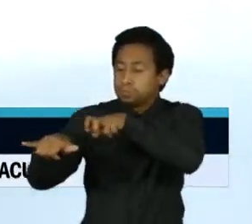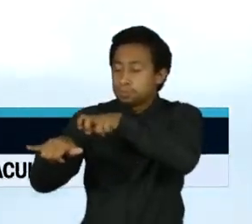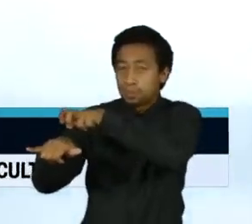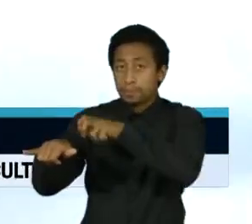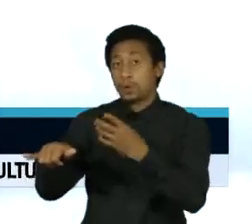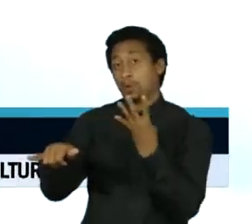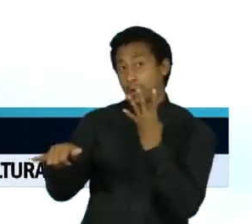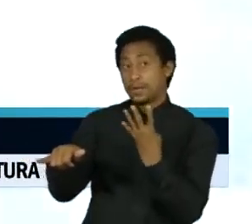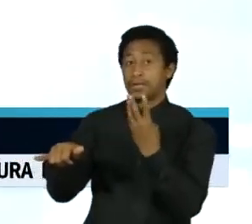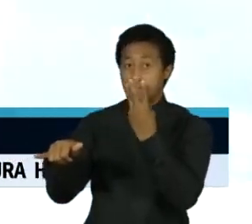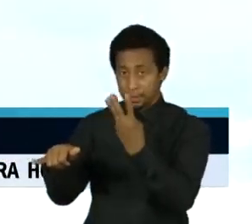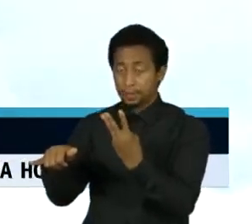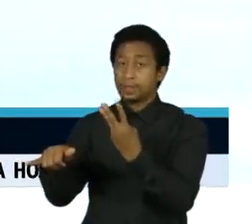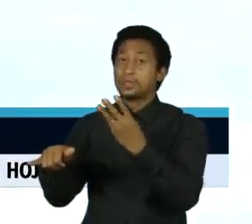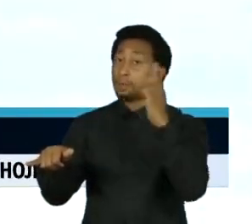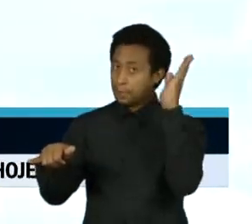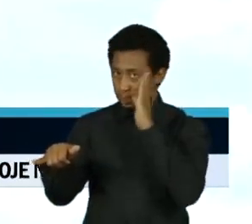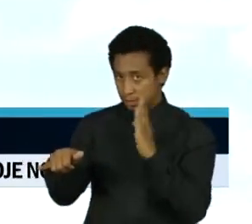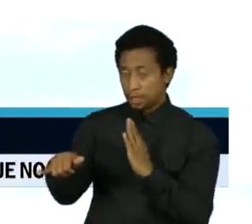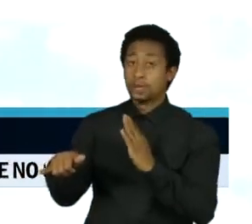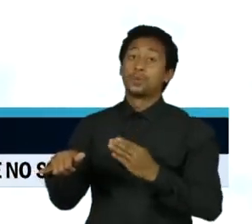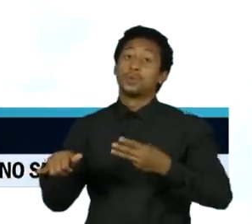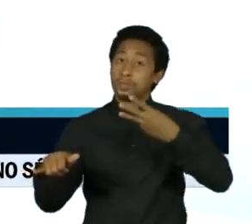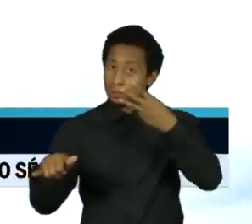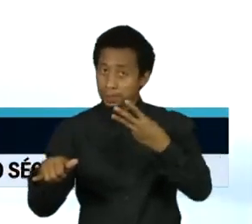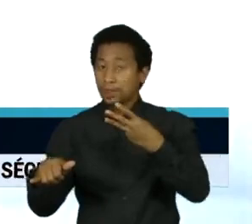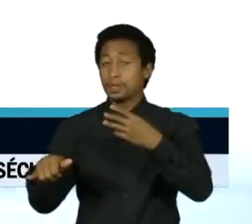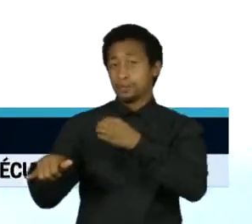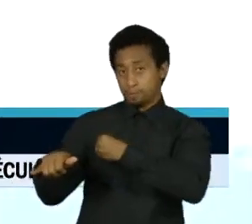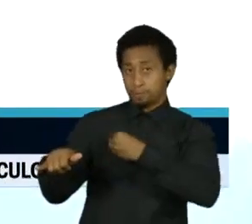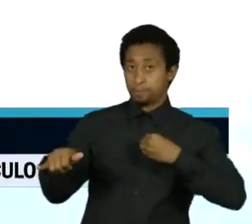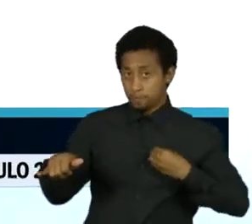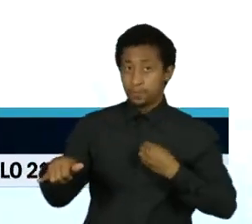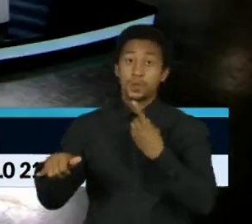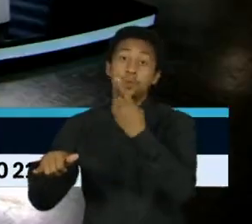ucranianos e um polonês, que deixaram o leste europeu depois da invasão russa.